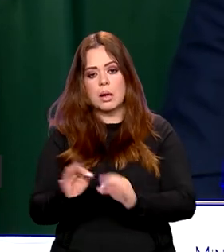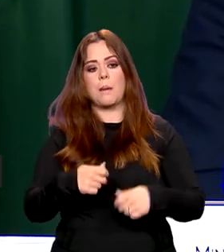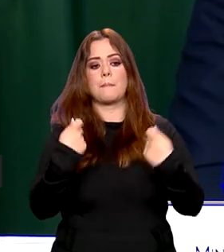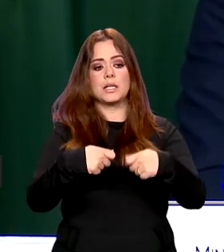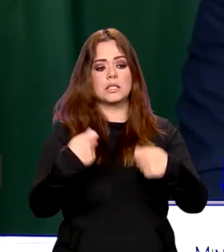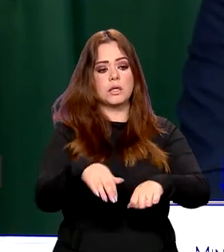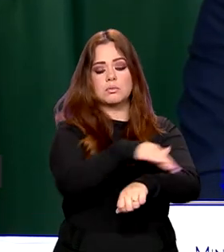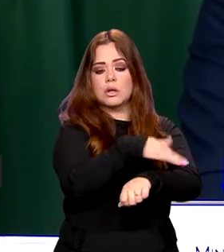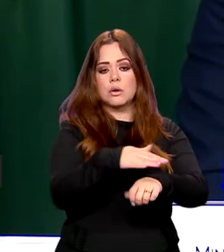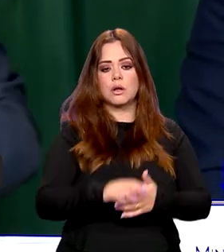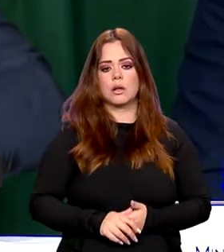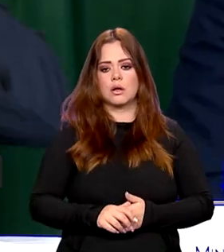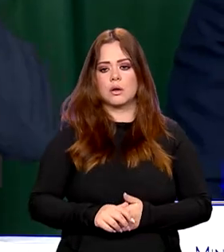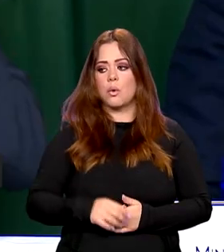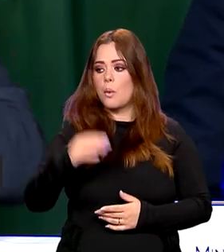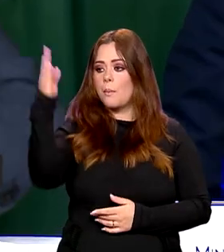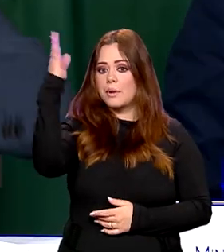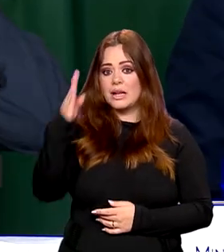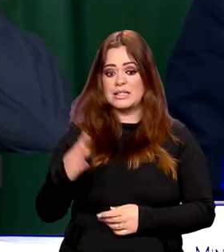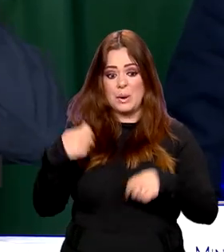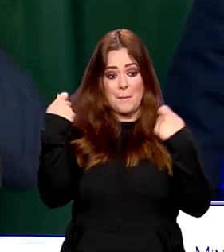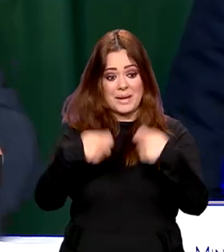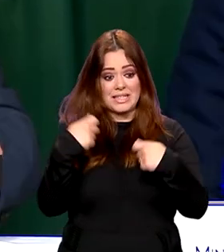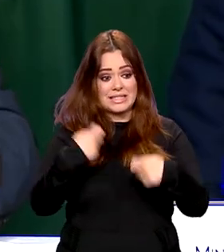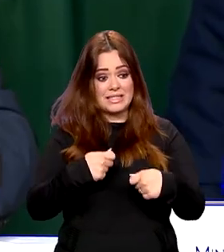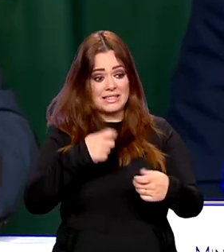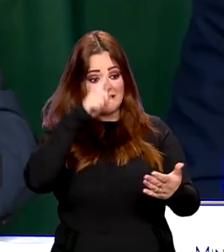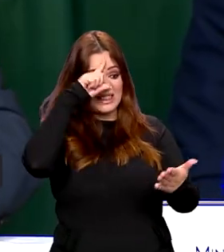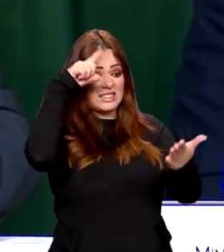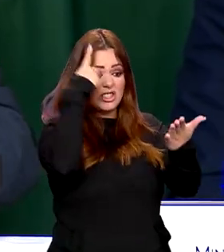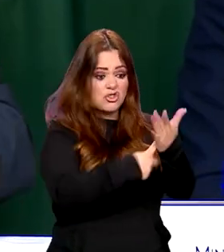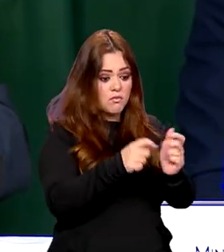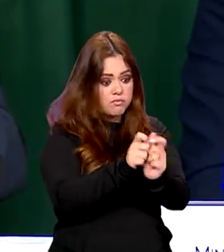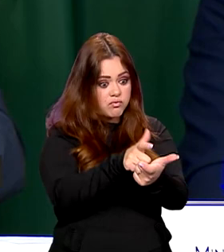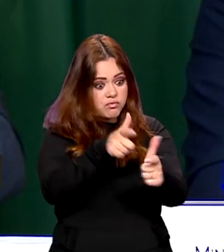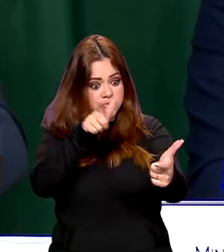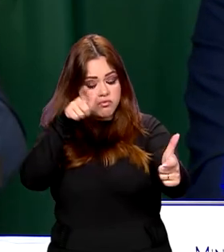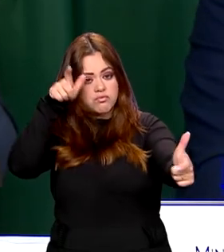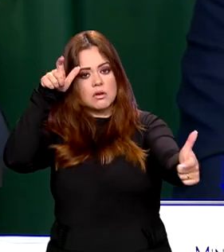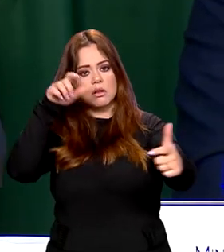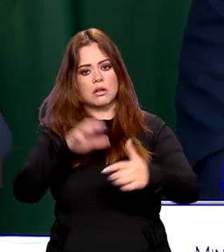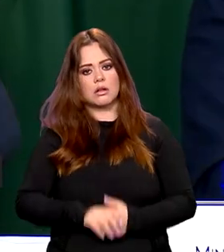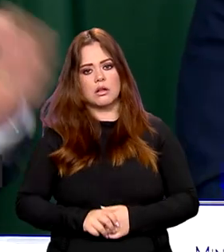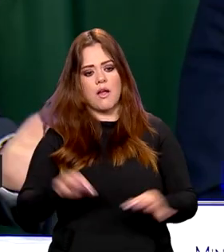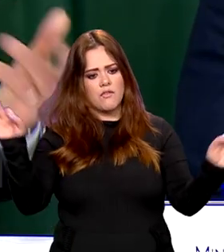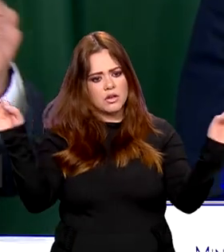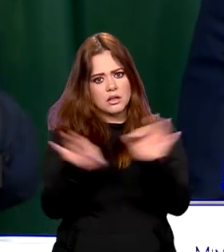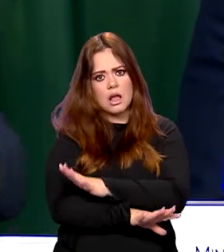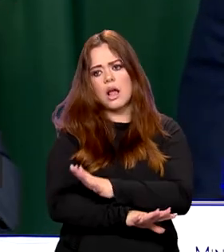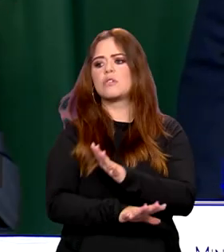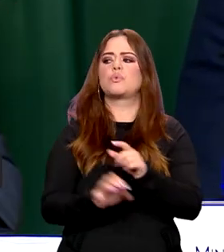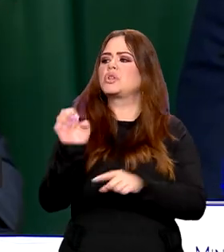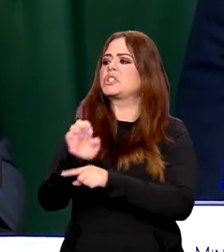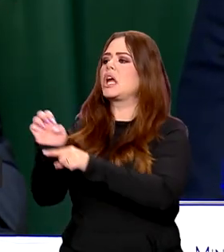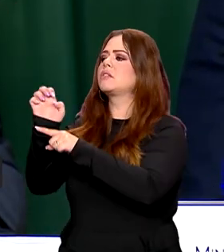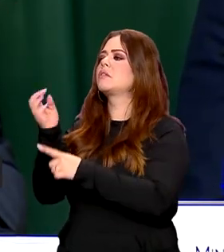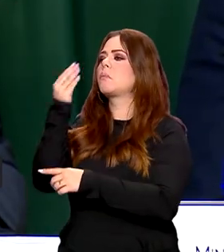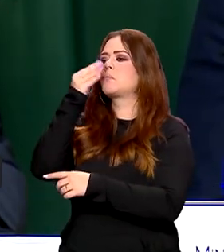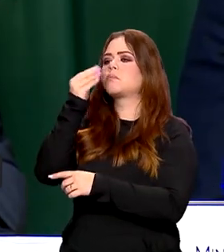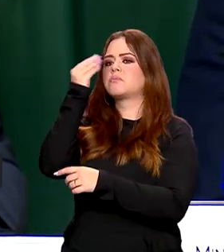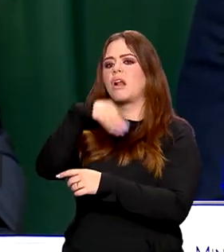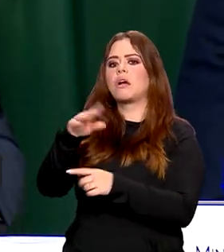que voltar a decidir ser grande. Acabou aquela bobagem de que o Estado tem que ser forte ou o Estado tem que ser